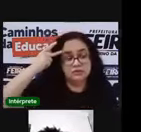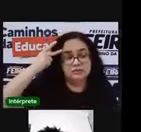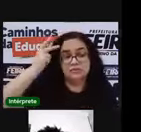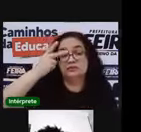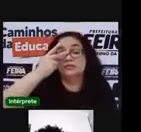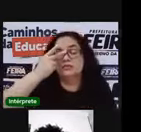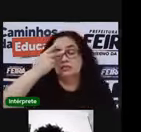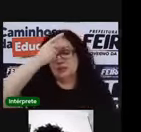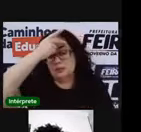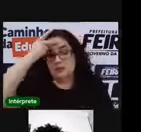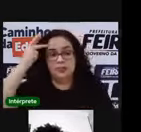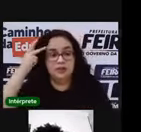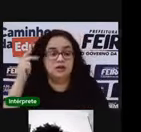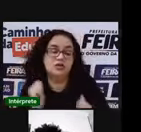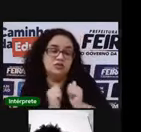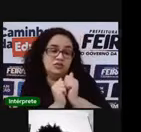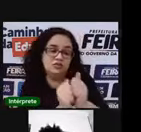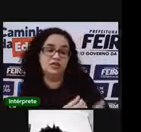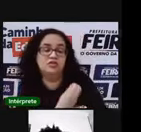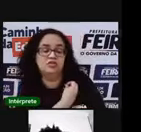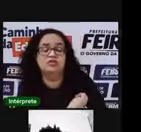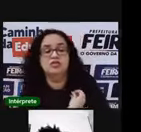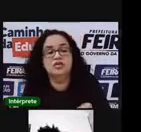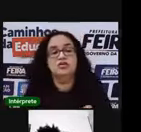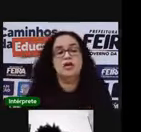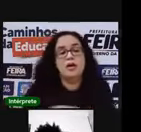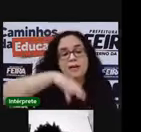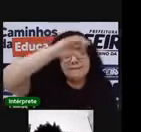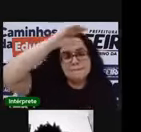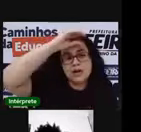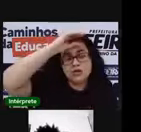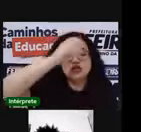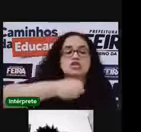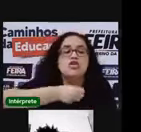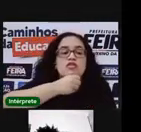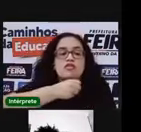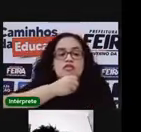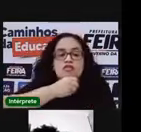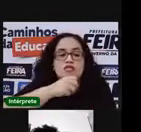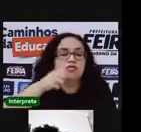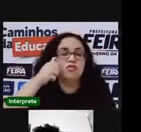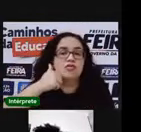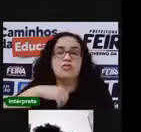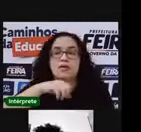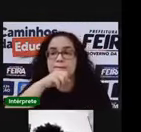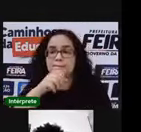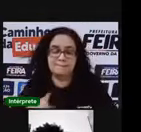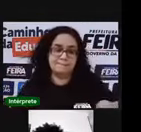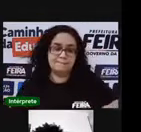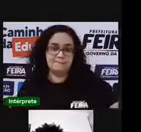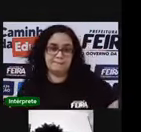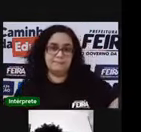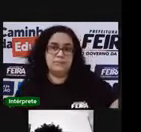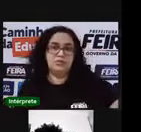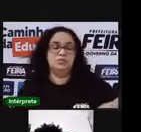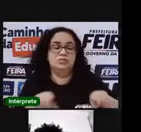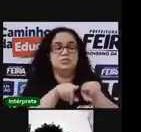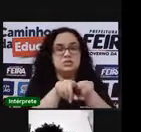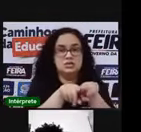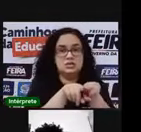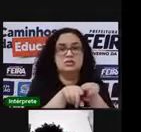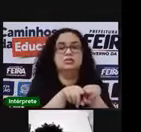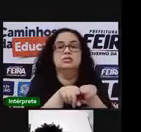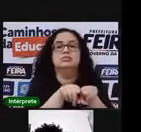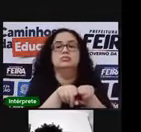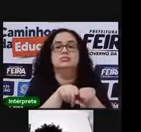é as pessoas com que eu convivo, meu tio, minha tia, meu avô, minha avó? né, meus primos, meus irmãos, pai, mãe?